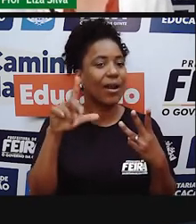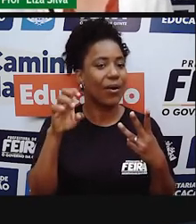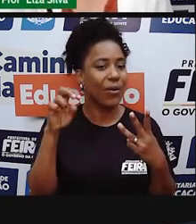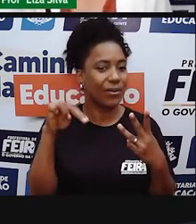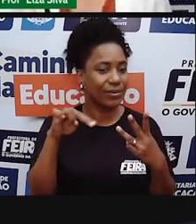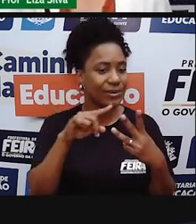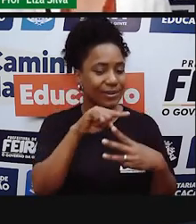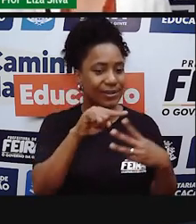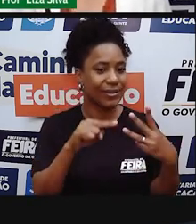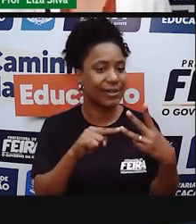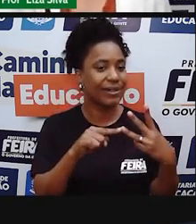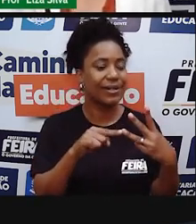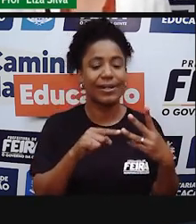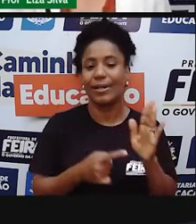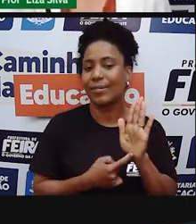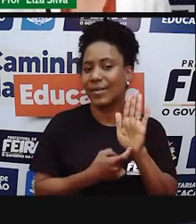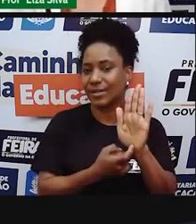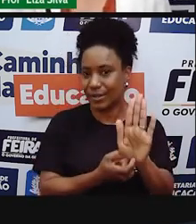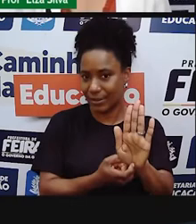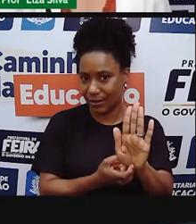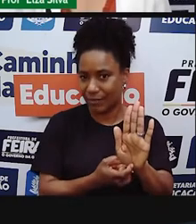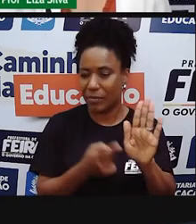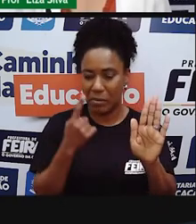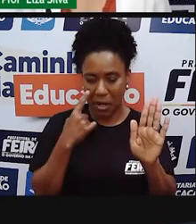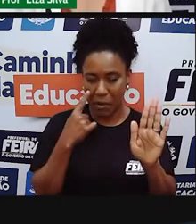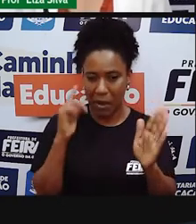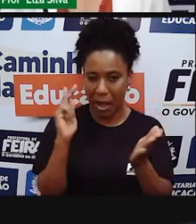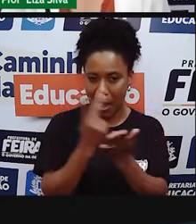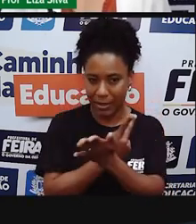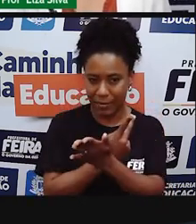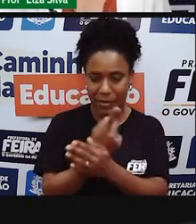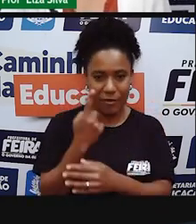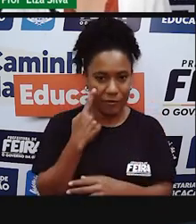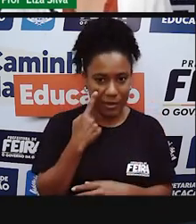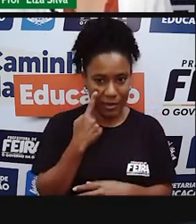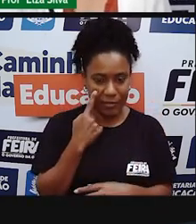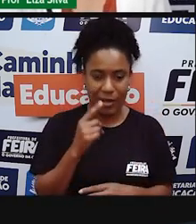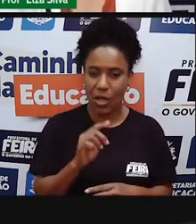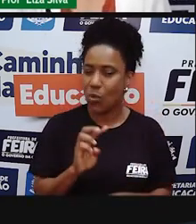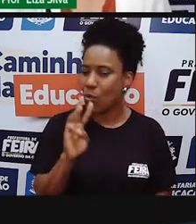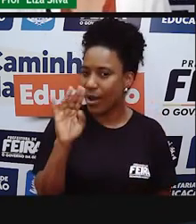Vamos marcar aqui uma alternativa errada. William.